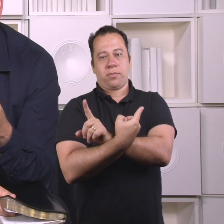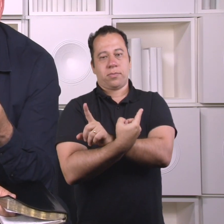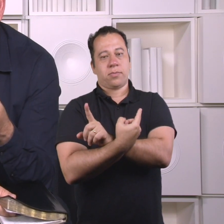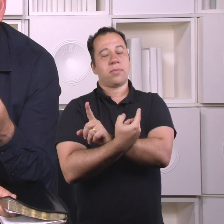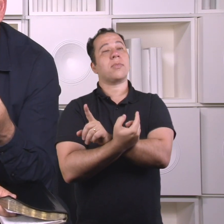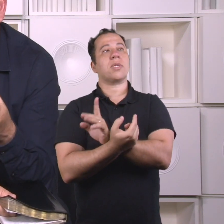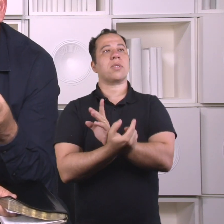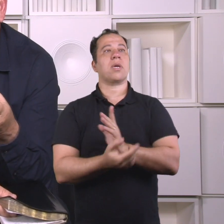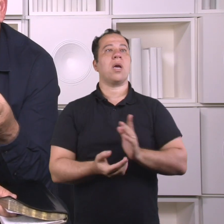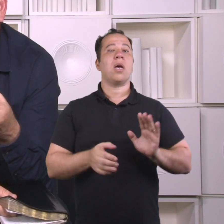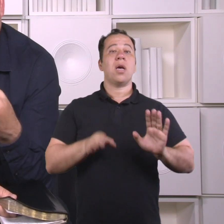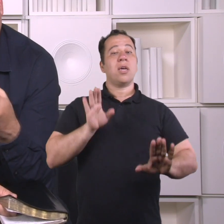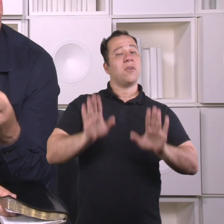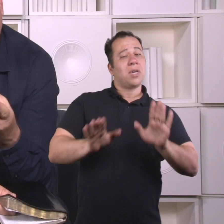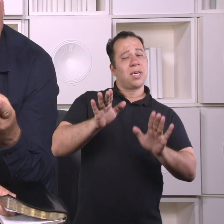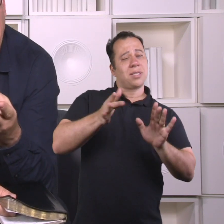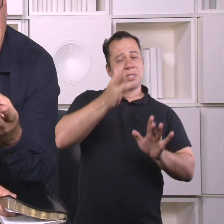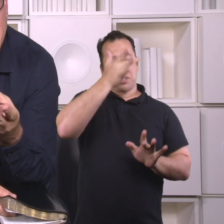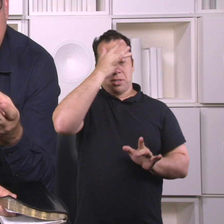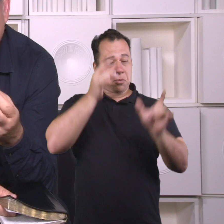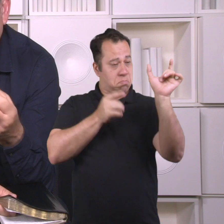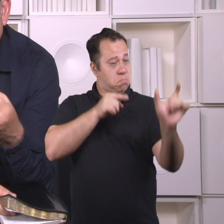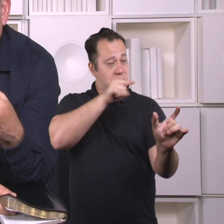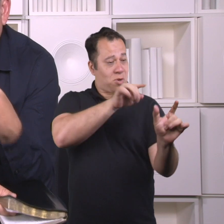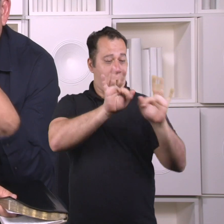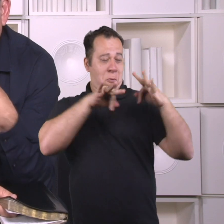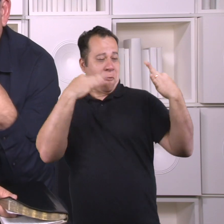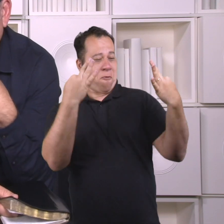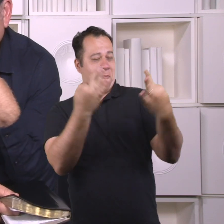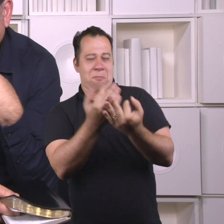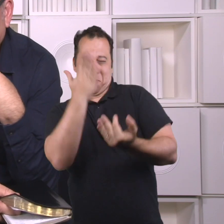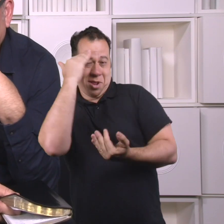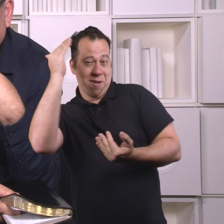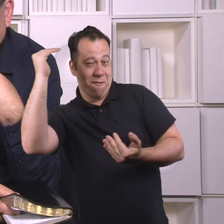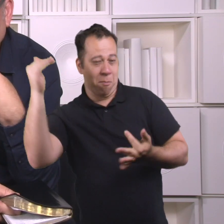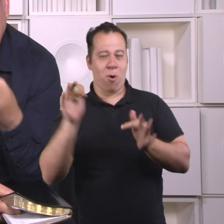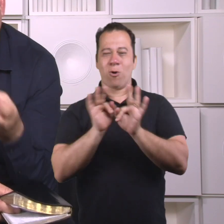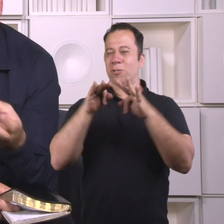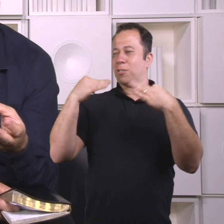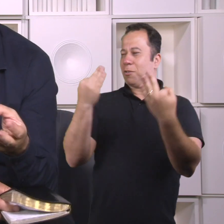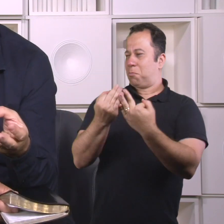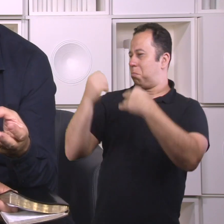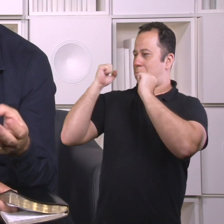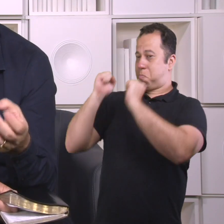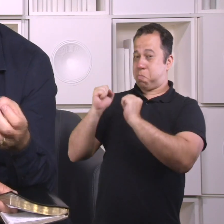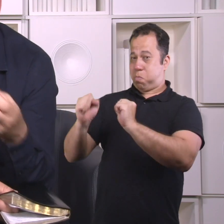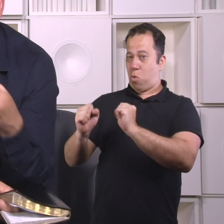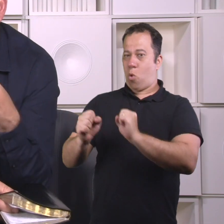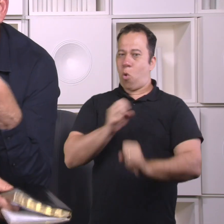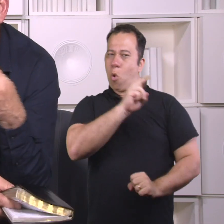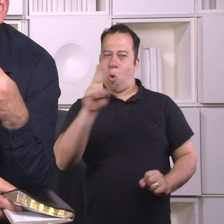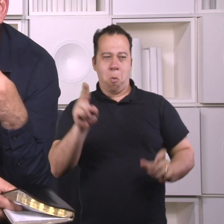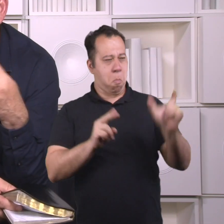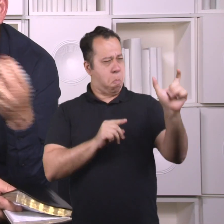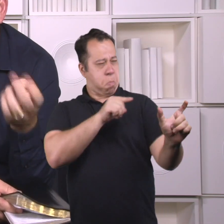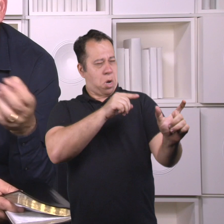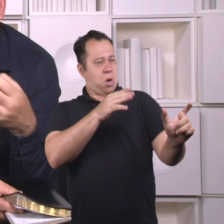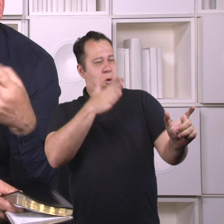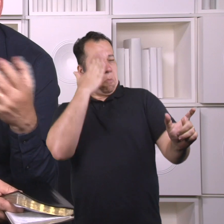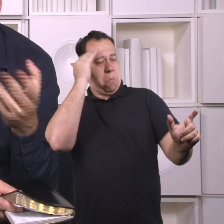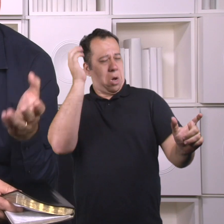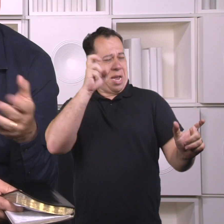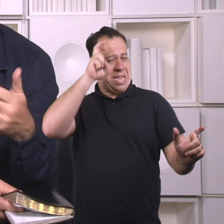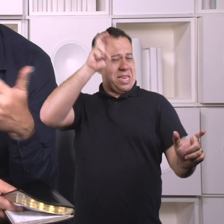sobrenome, a pessoa que tem família poderosa, a pessoa que tem muito conhecimento, a pessoa que tem